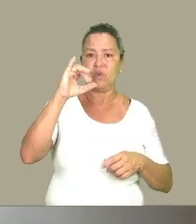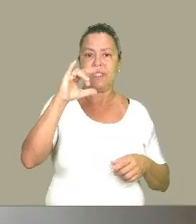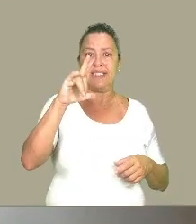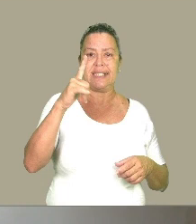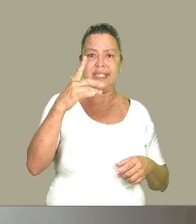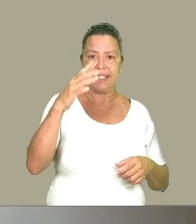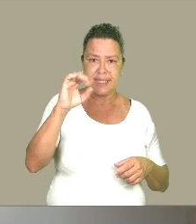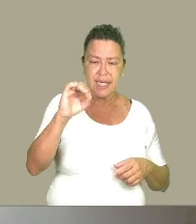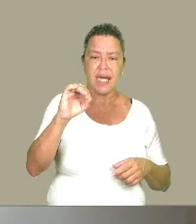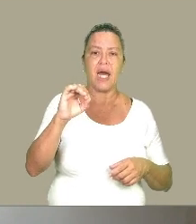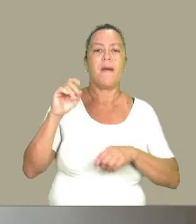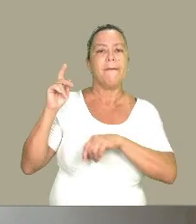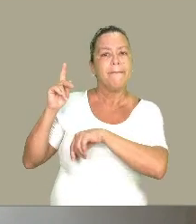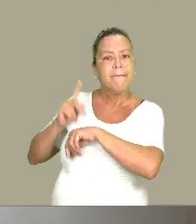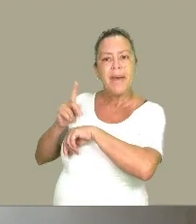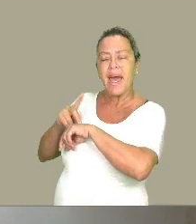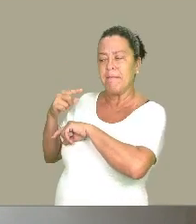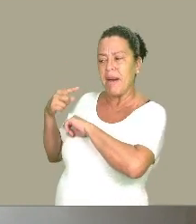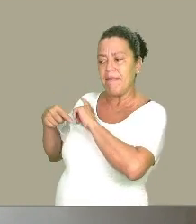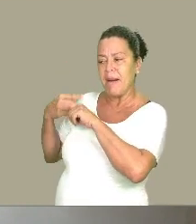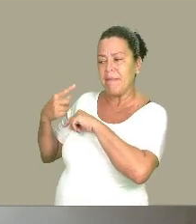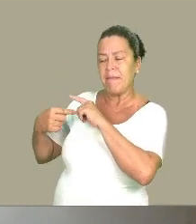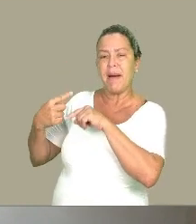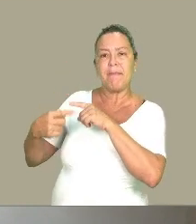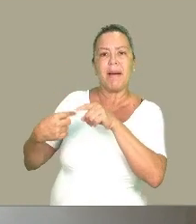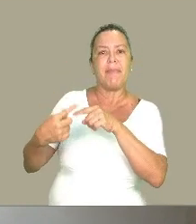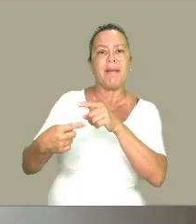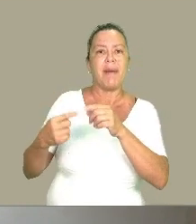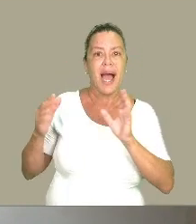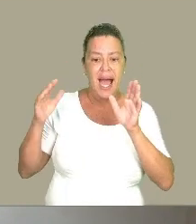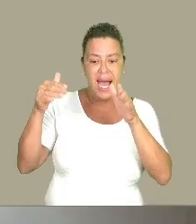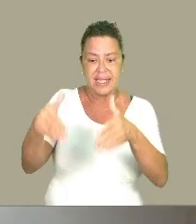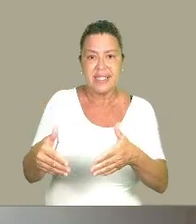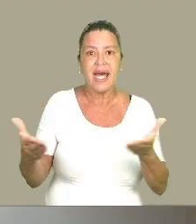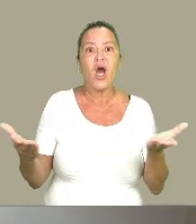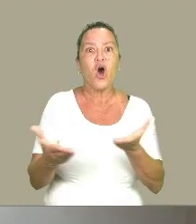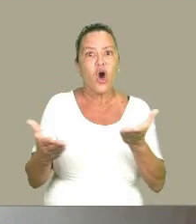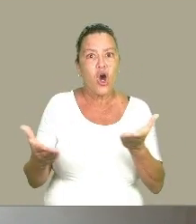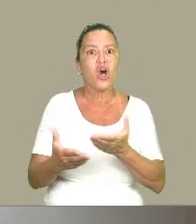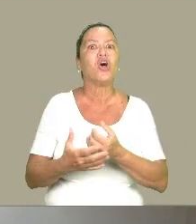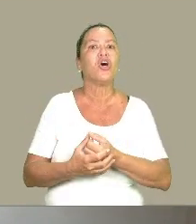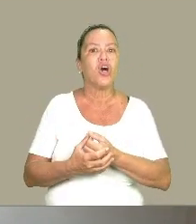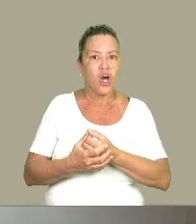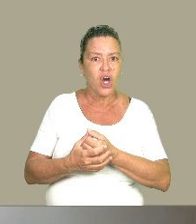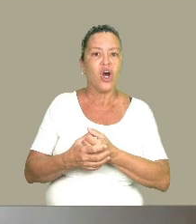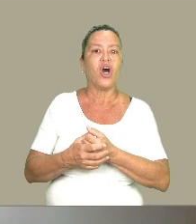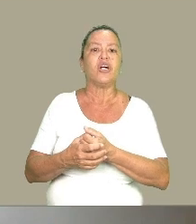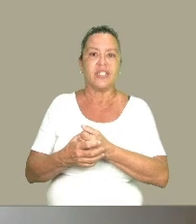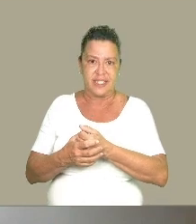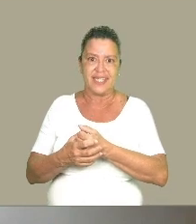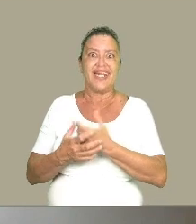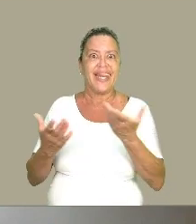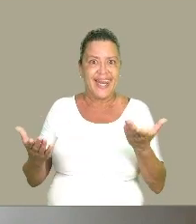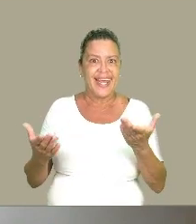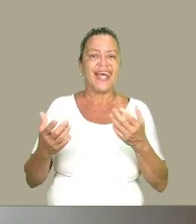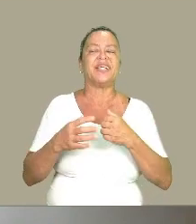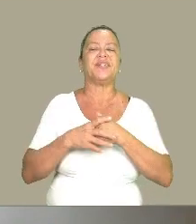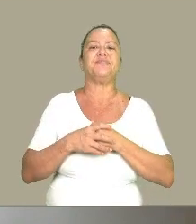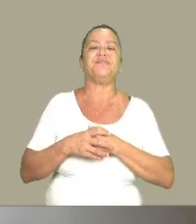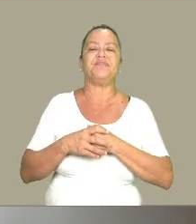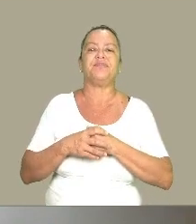reino mineral, as pedras, né, no reino vegetal, as árvores, no reino animal, todos